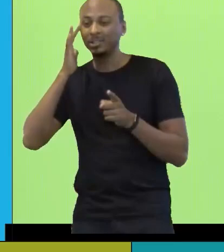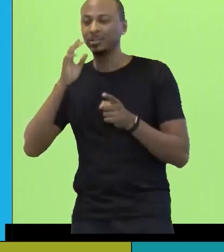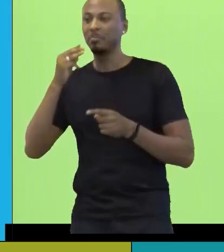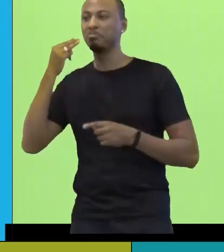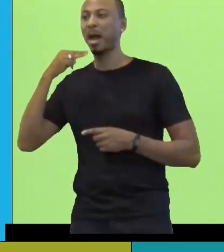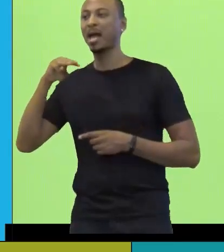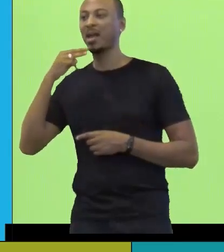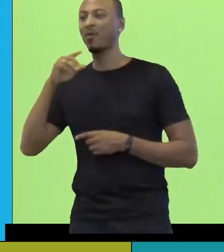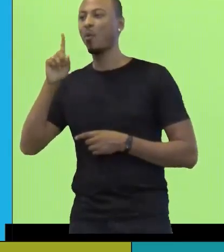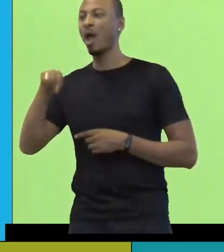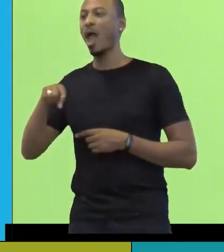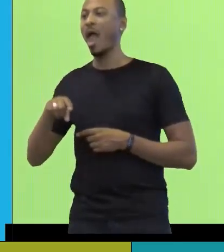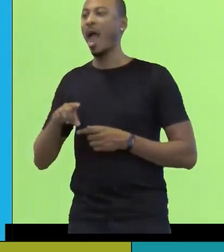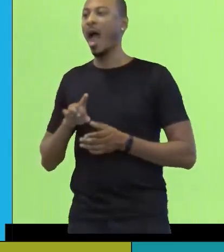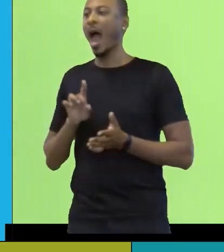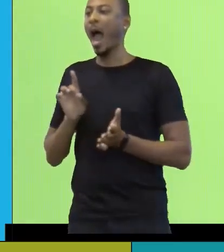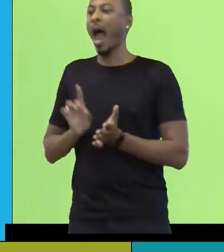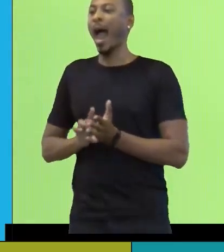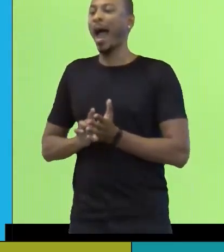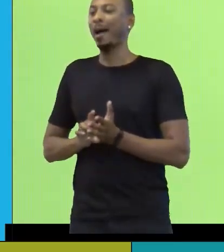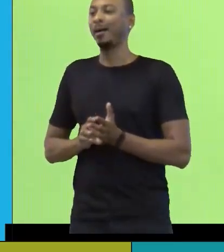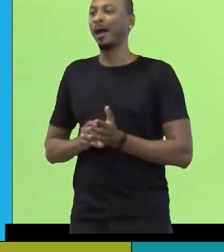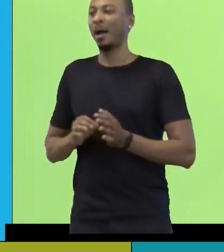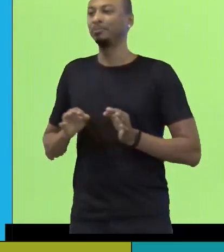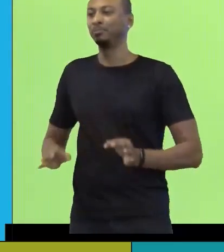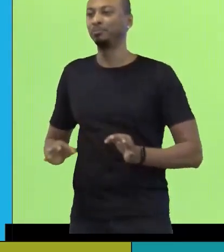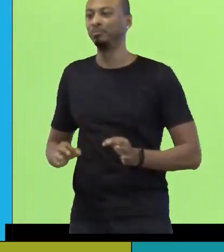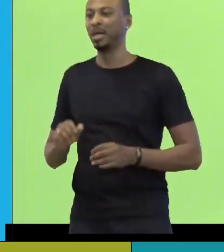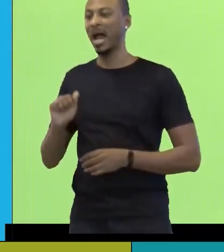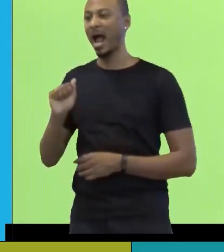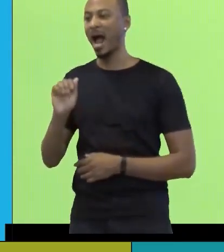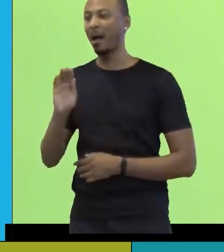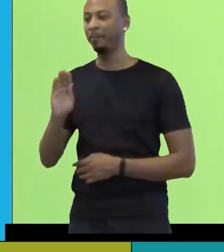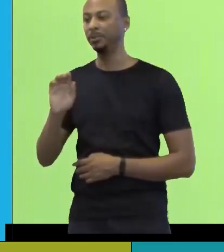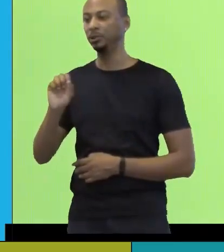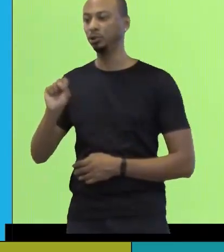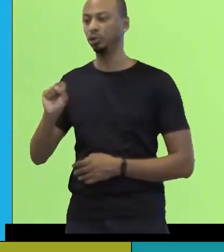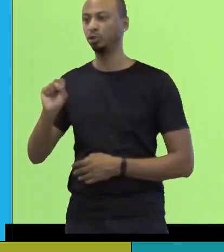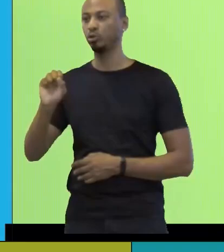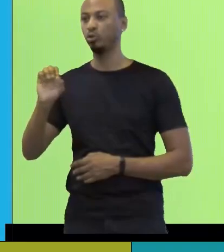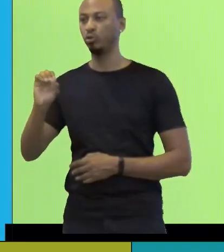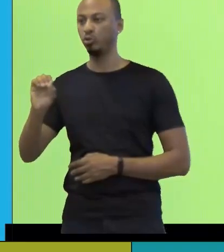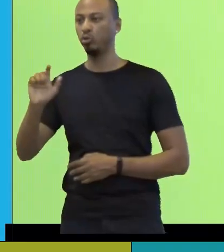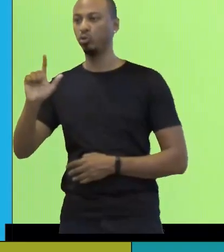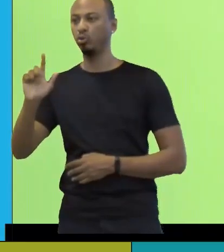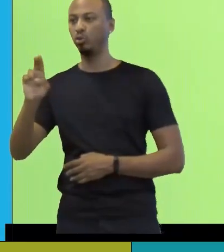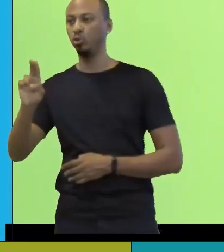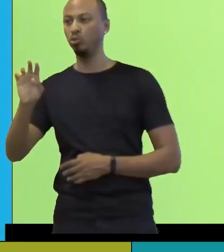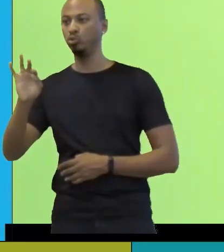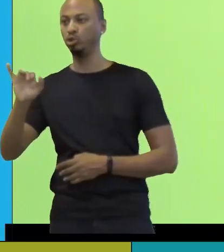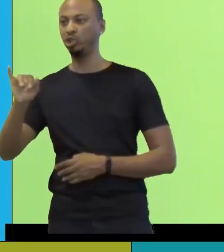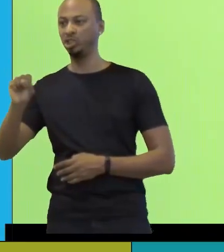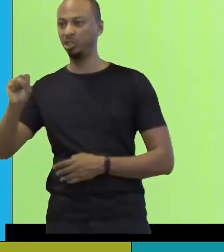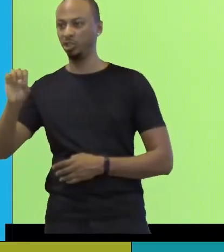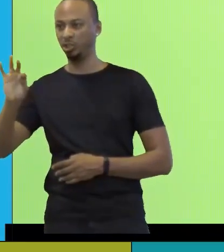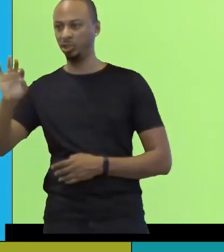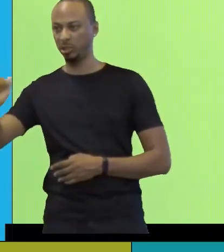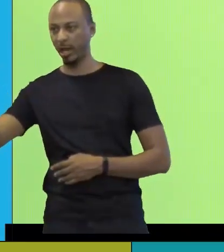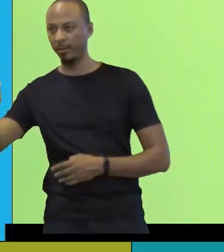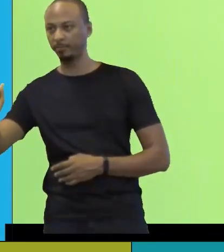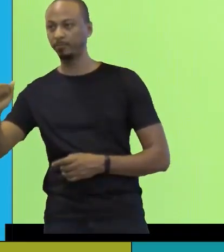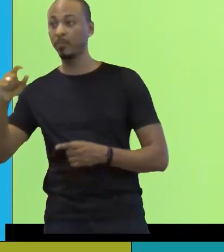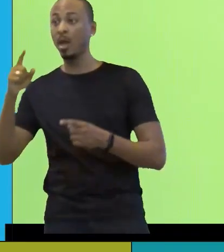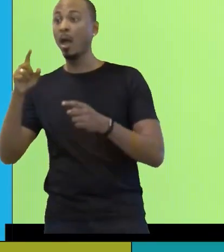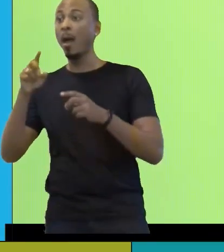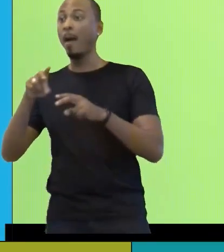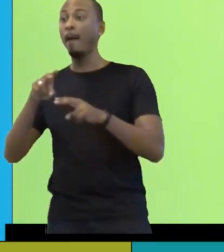acesso às ideias que estão presentes na obra O Príncipe. Mas é